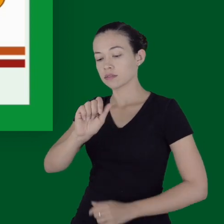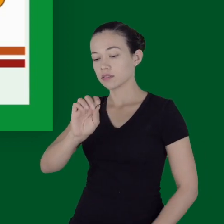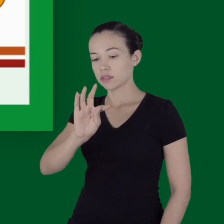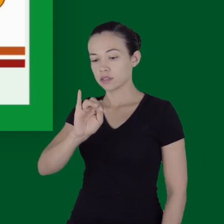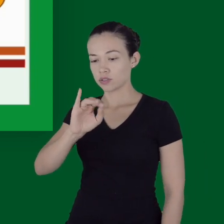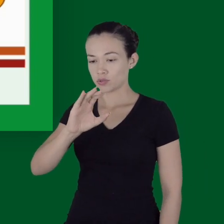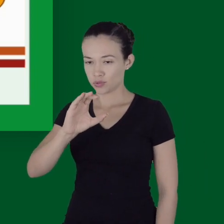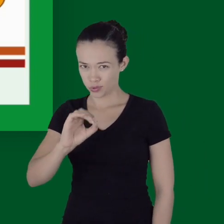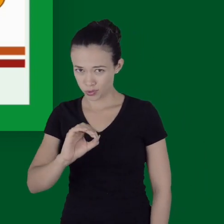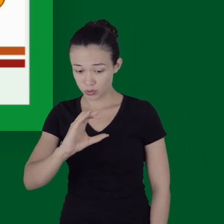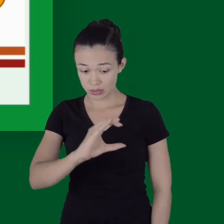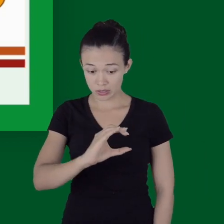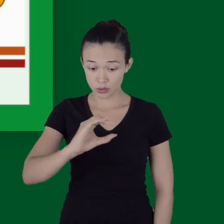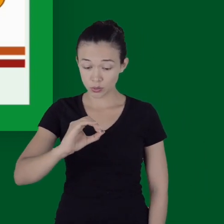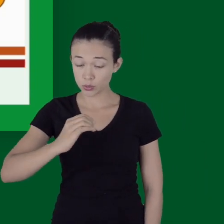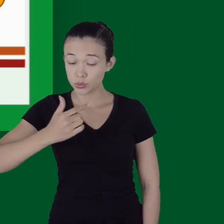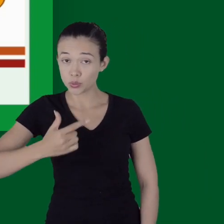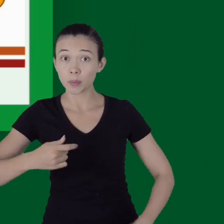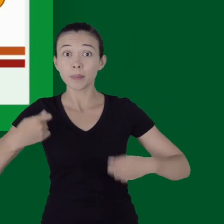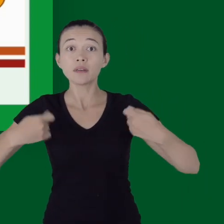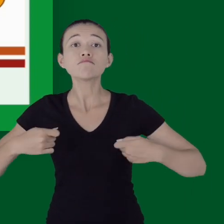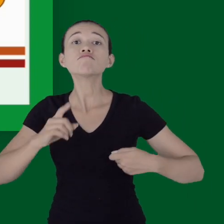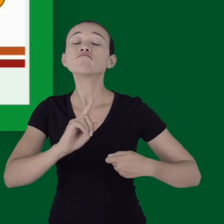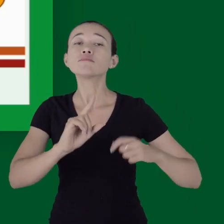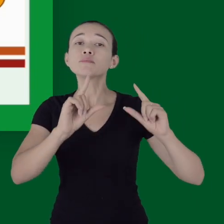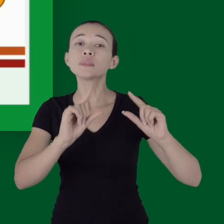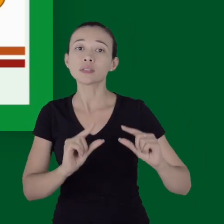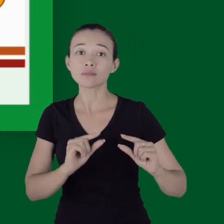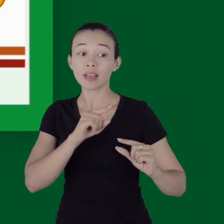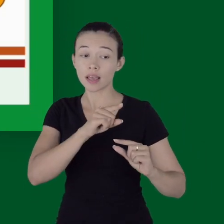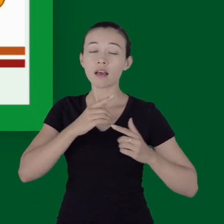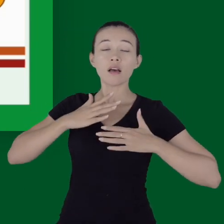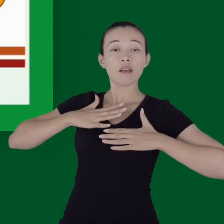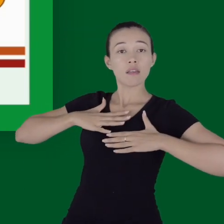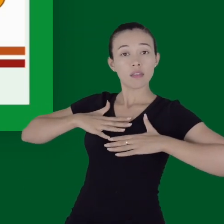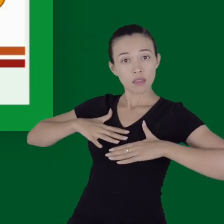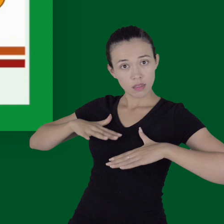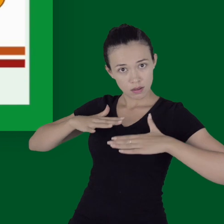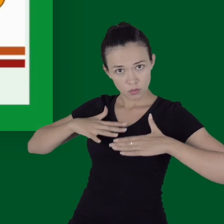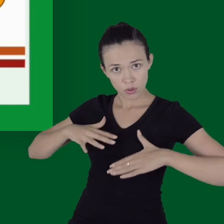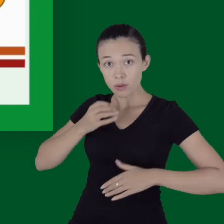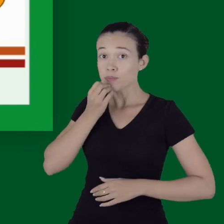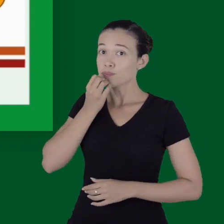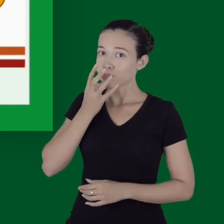gás carbônico. Então, quanto mais tranquilo o paciente ficar, mais chance